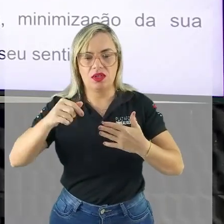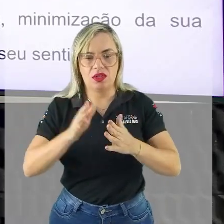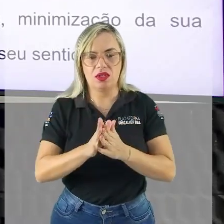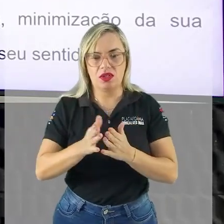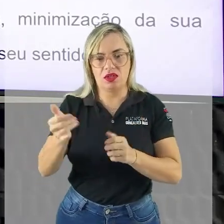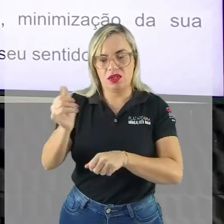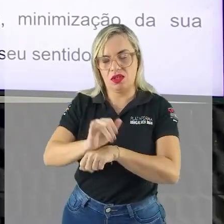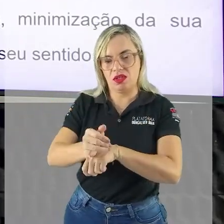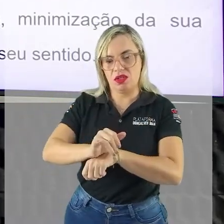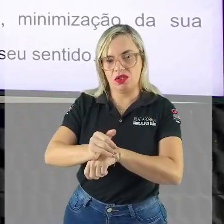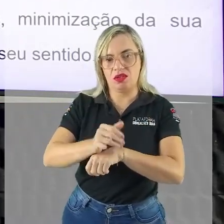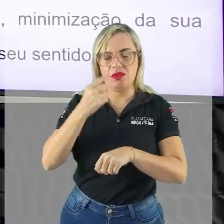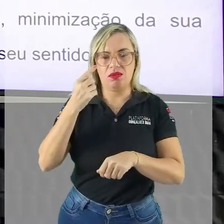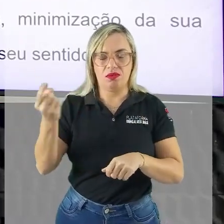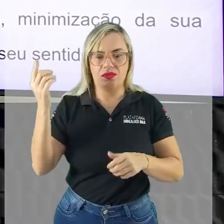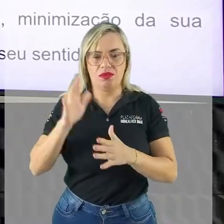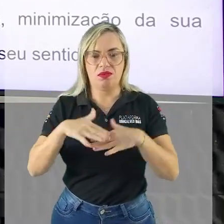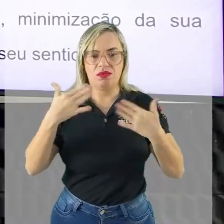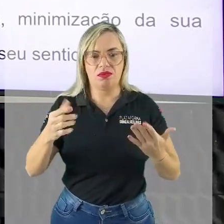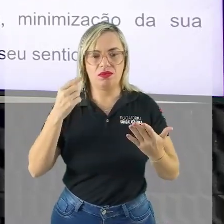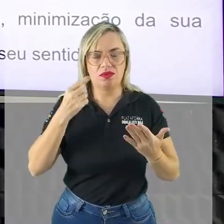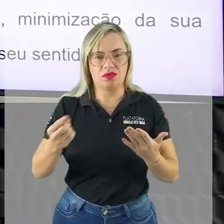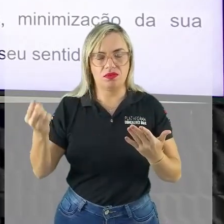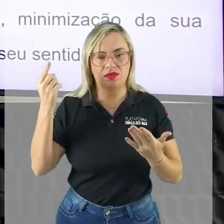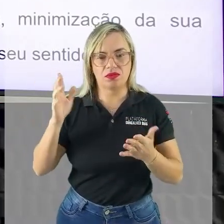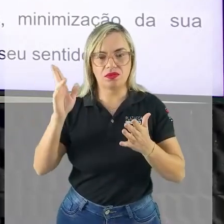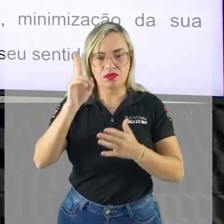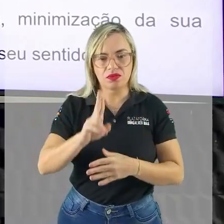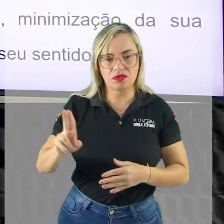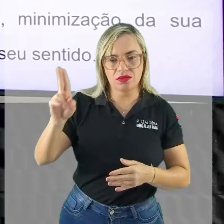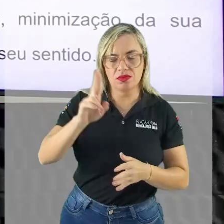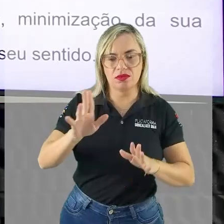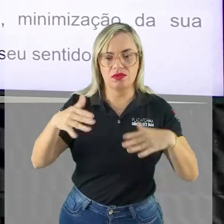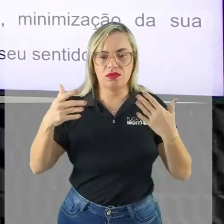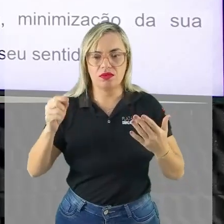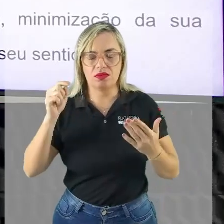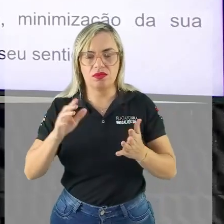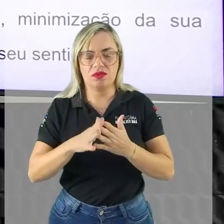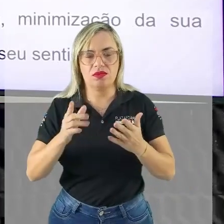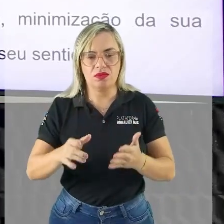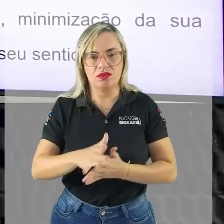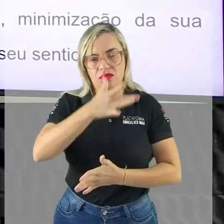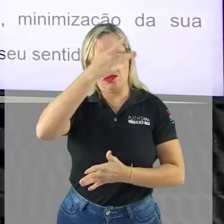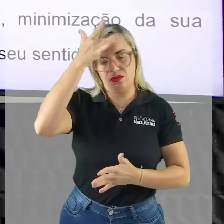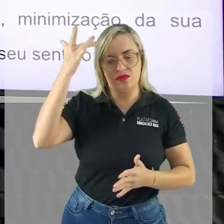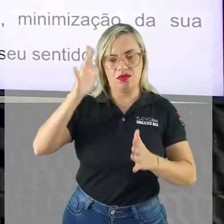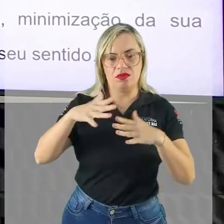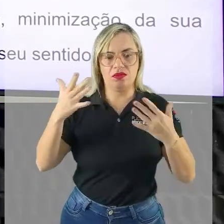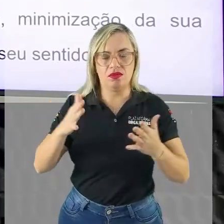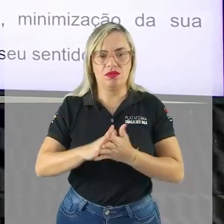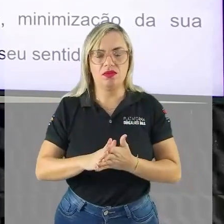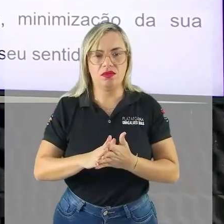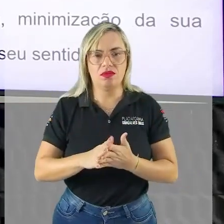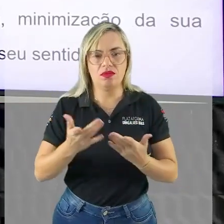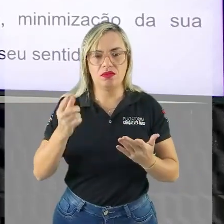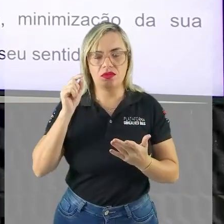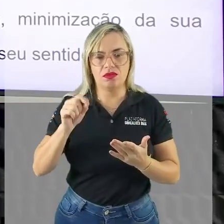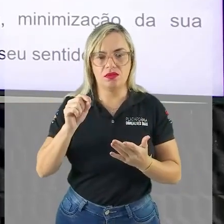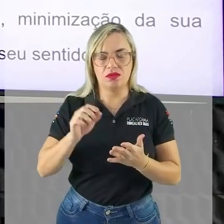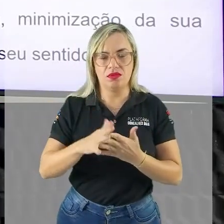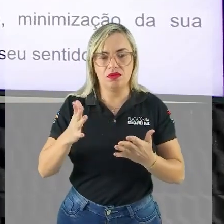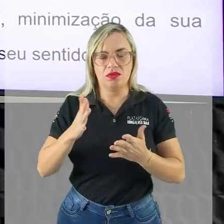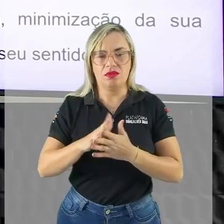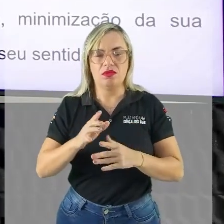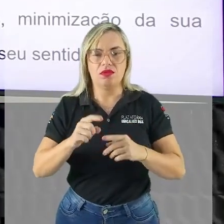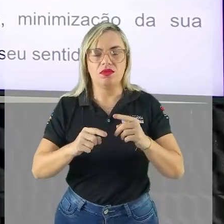essas estratégias, tá? Essas estratégias são utilizadas por pessoas que detêm uma determinada